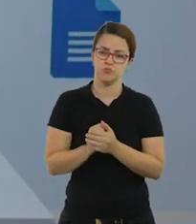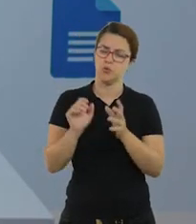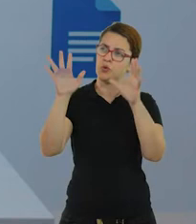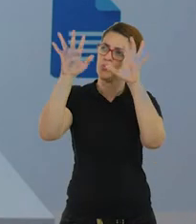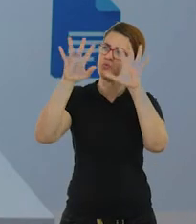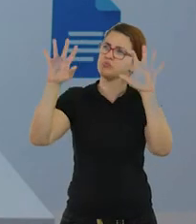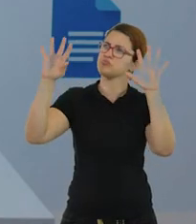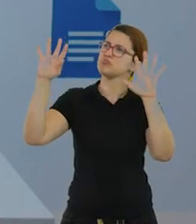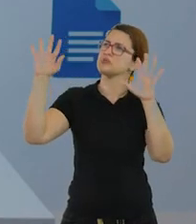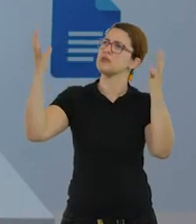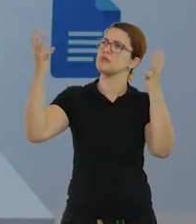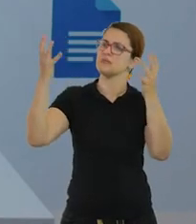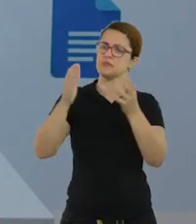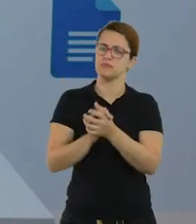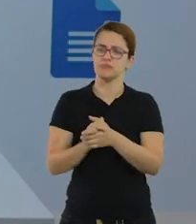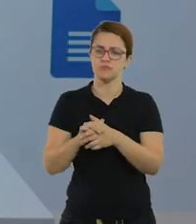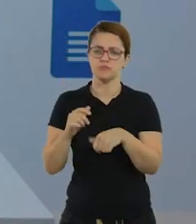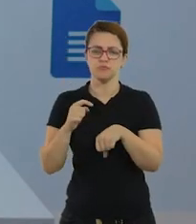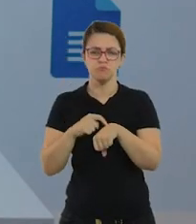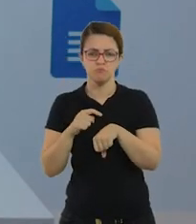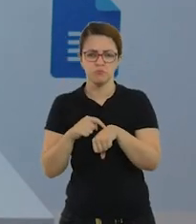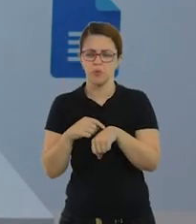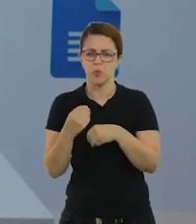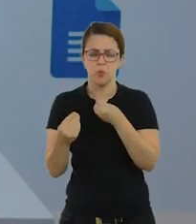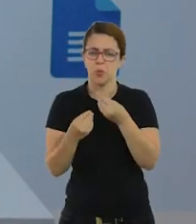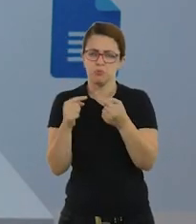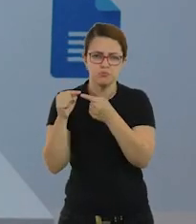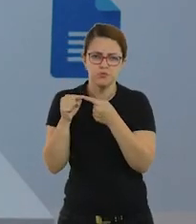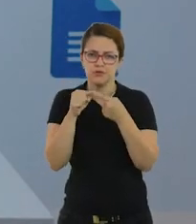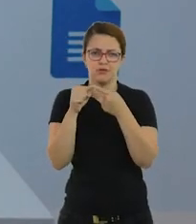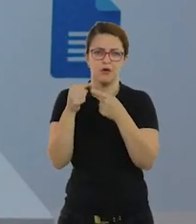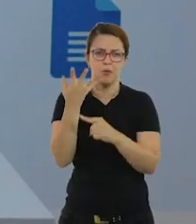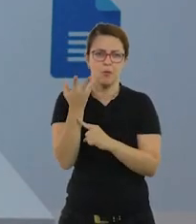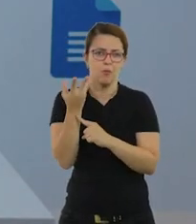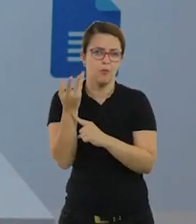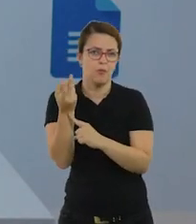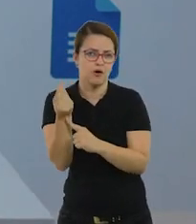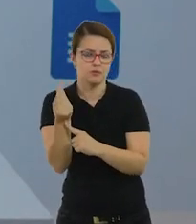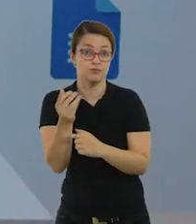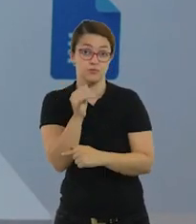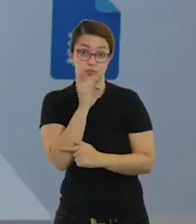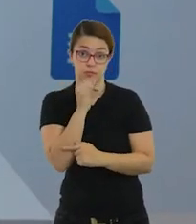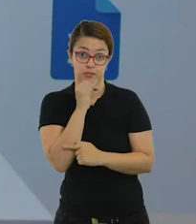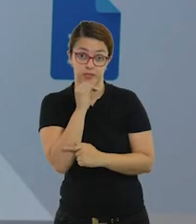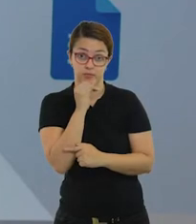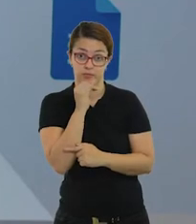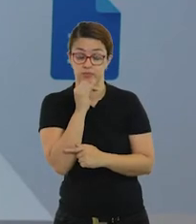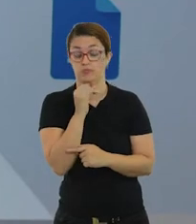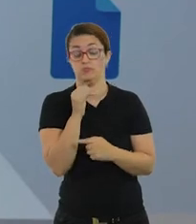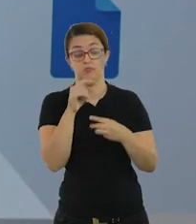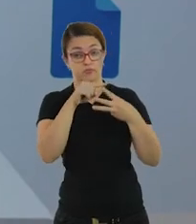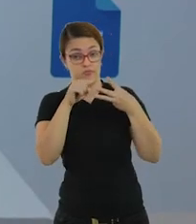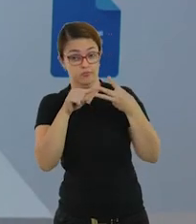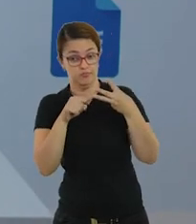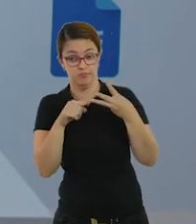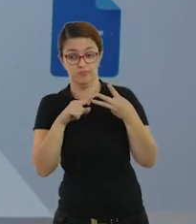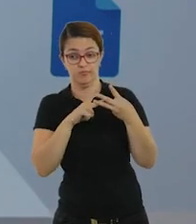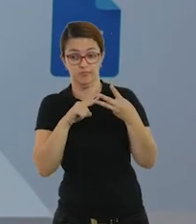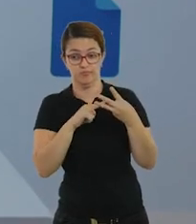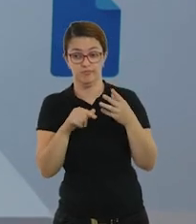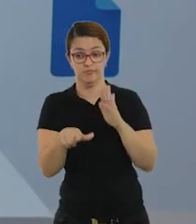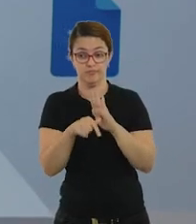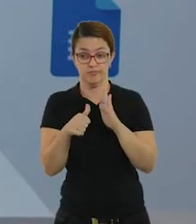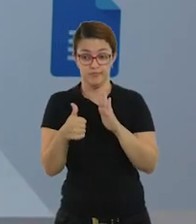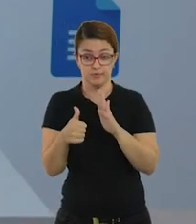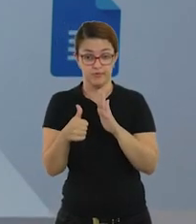me perguntam, professora, e o que, que tem a ver o tempo com arte? E eu vou dar três exemplos para vocês aqui. A primeira